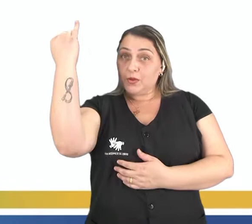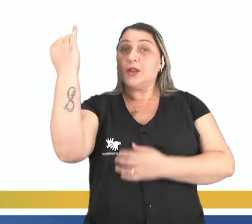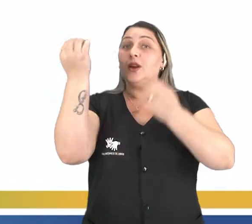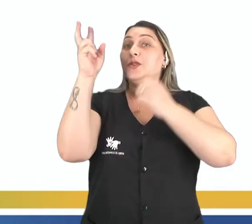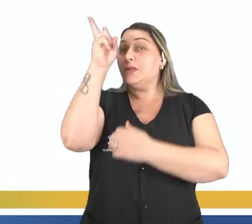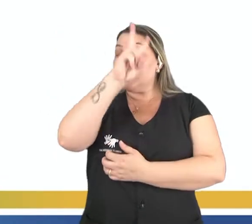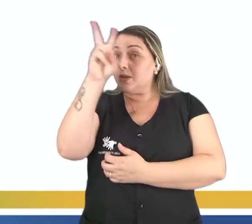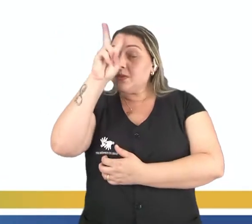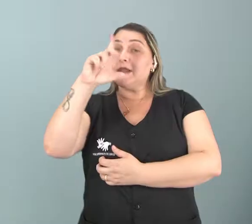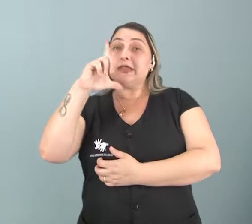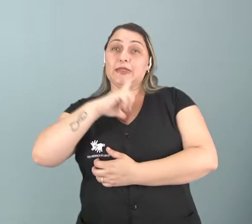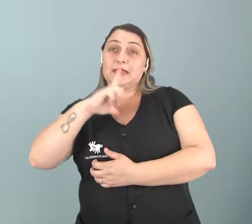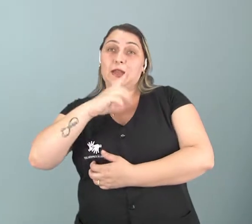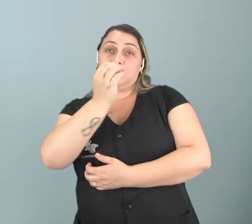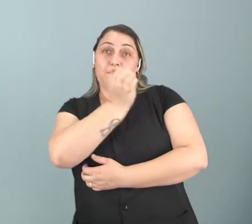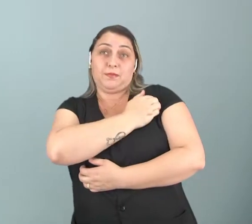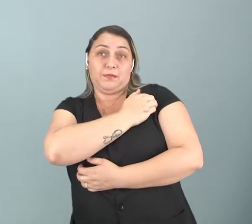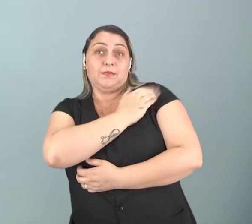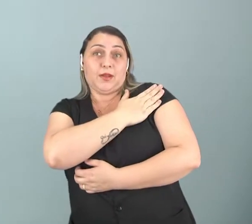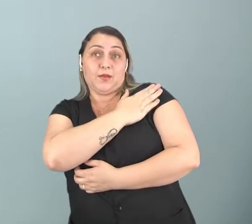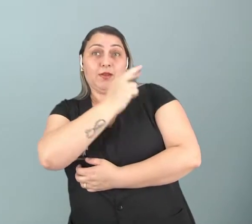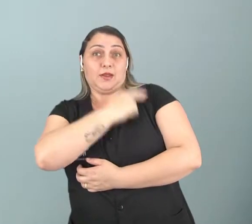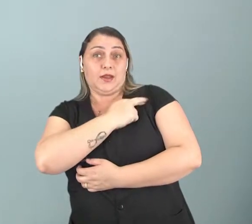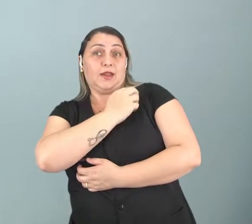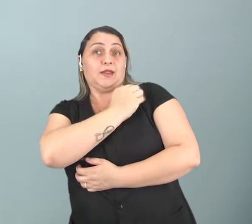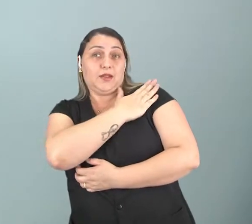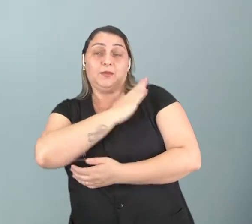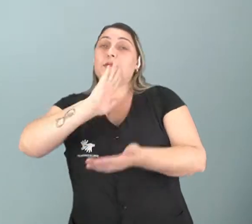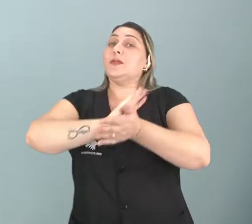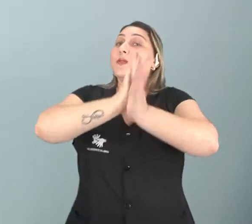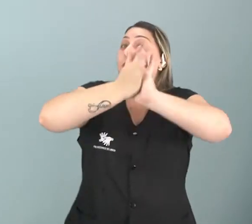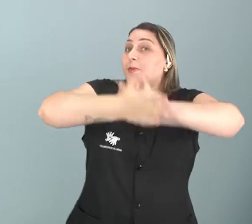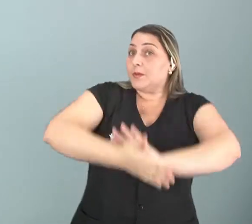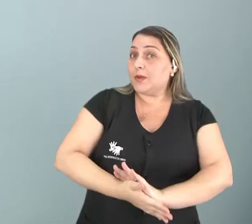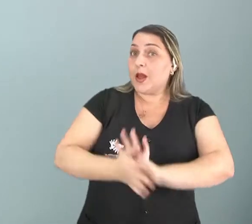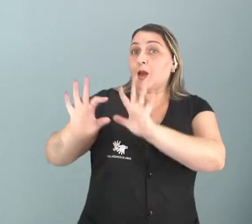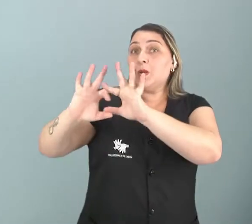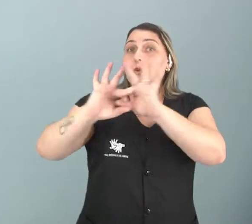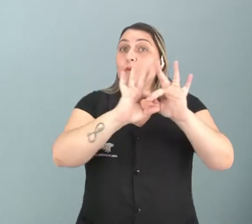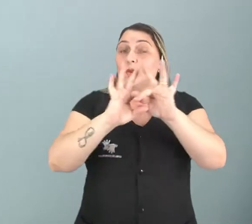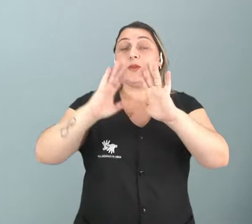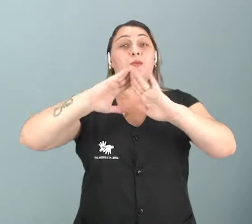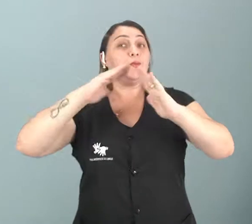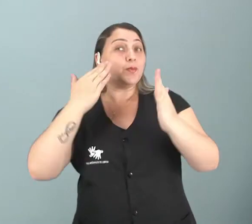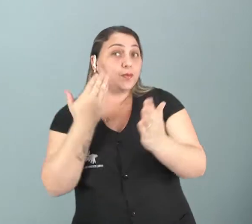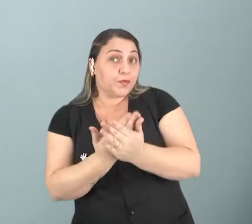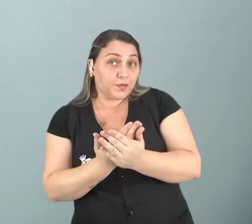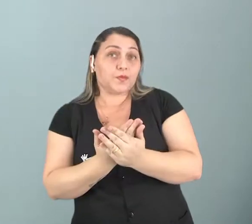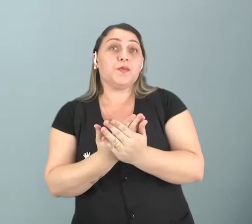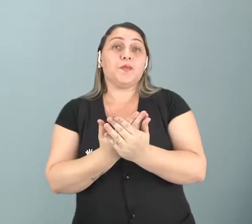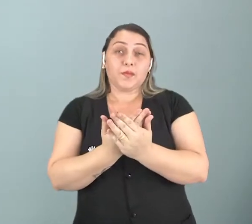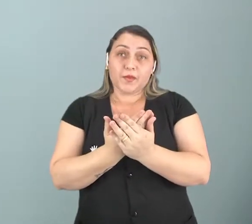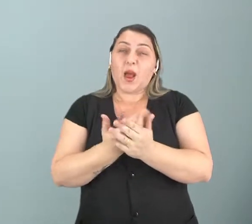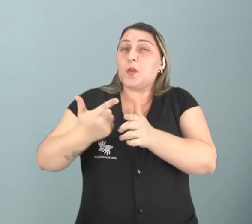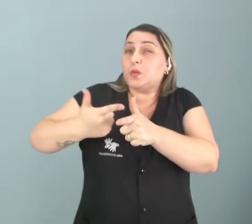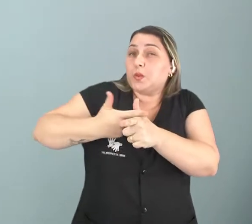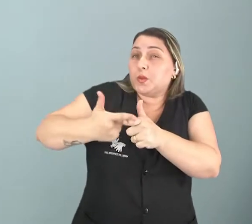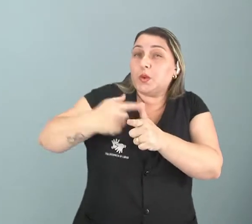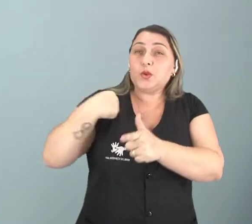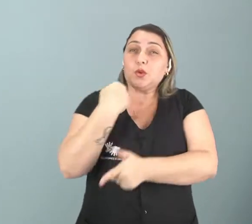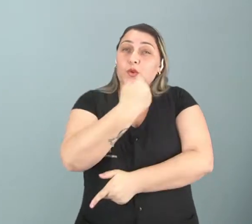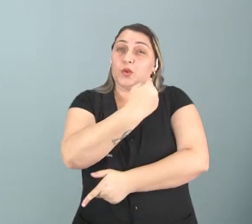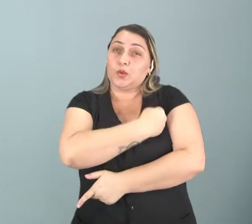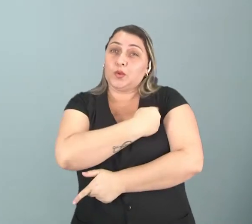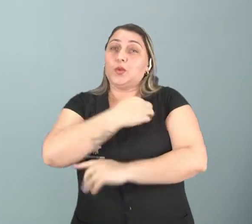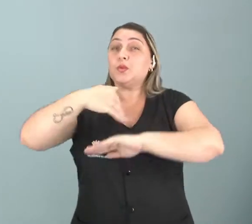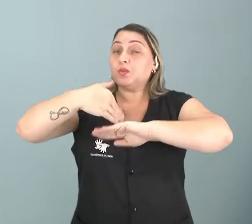destacar que existe muito preconceito, racismo e discriminação no contexto escolar. E este é um grande problema de todos